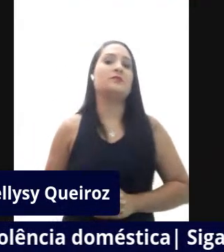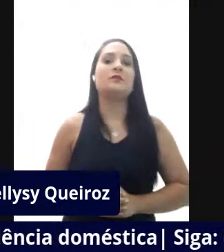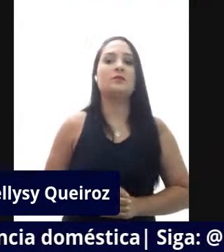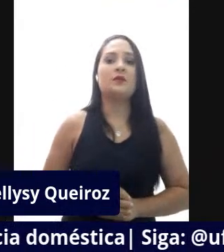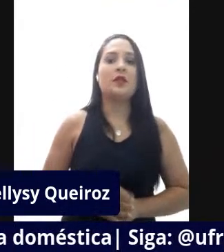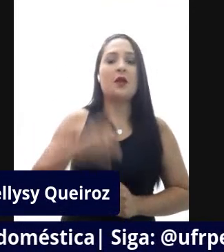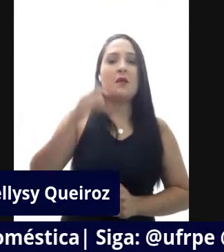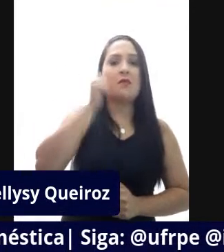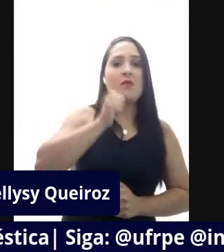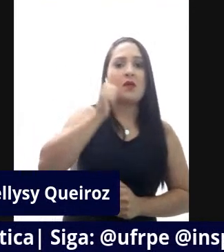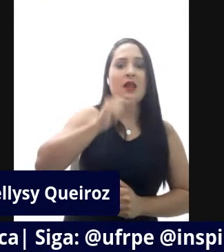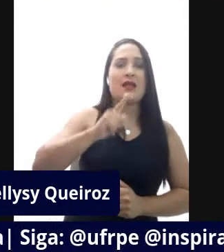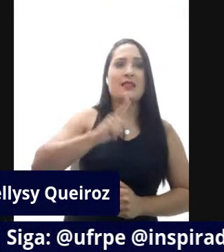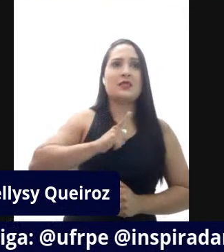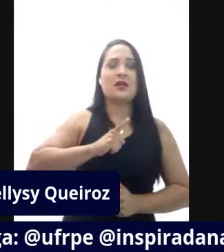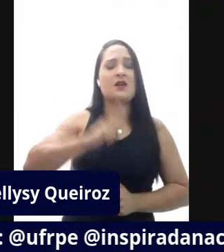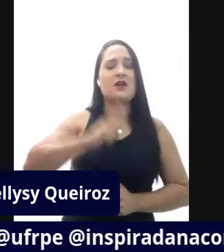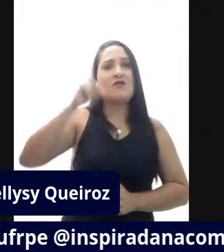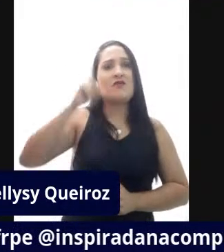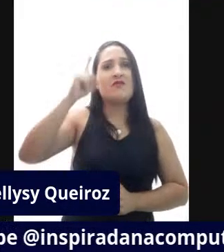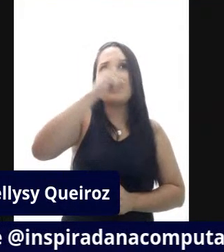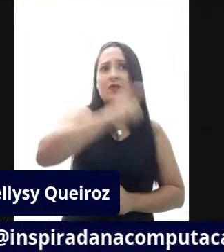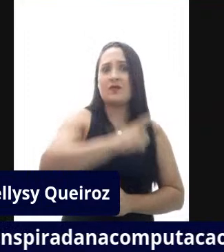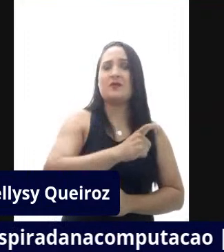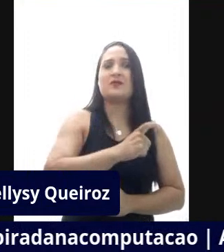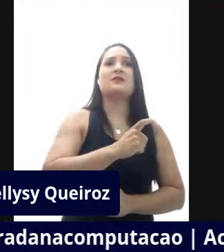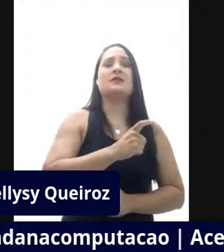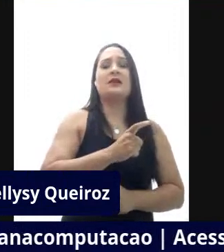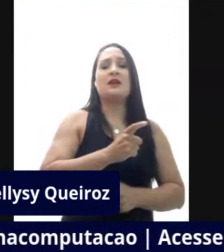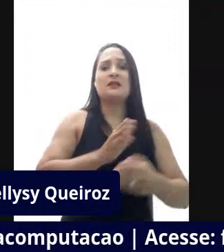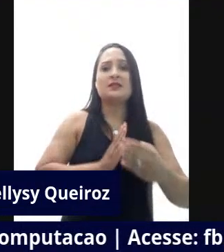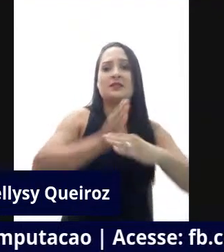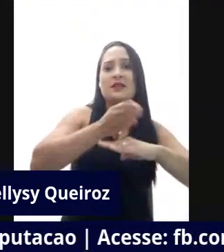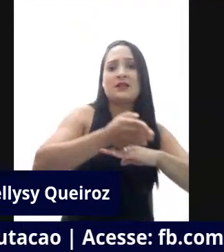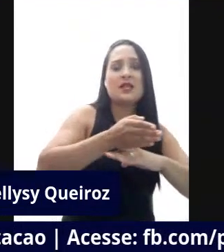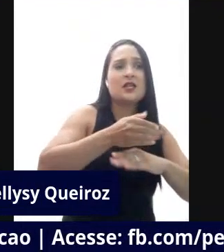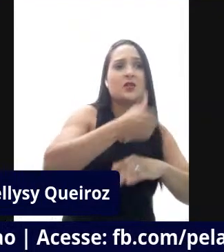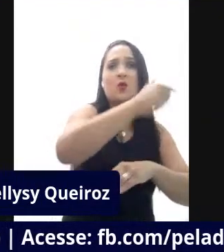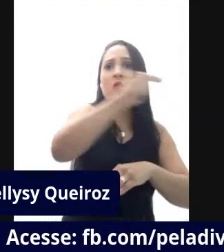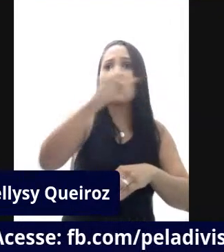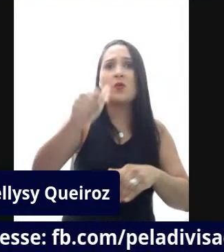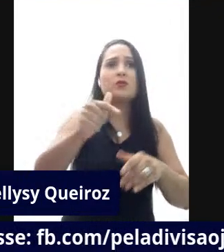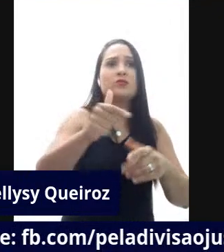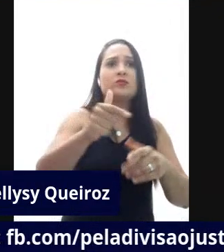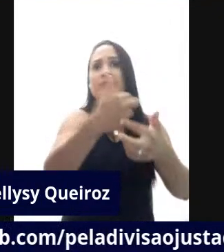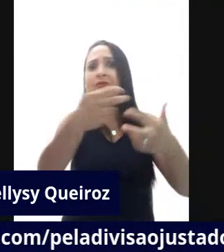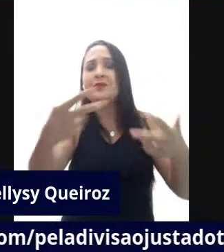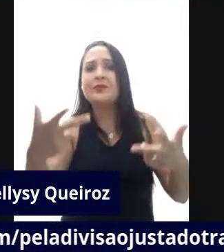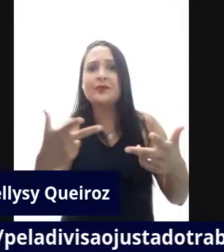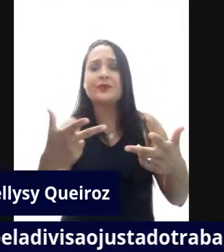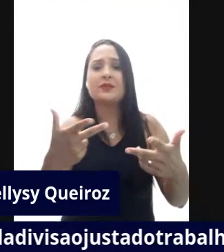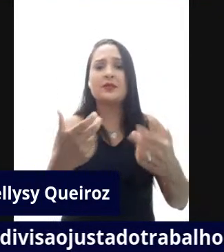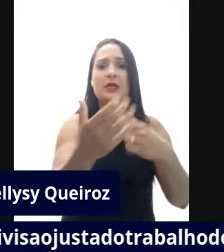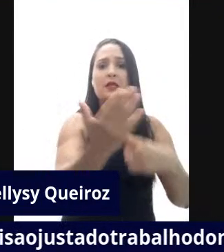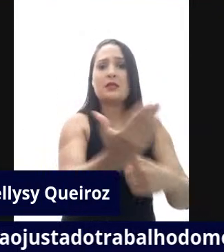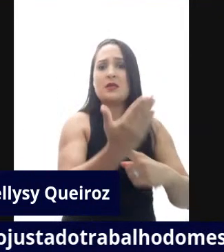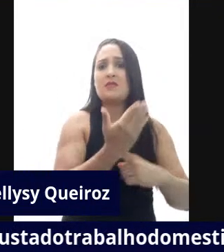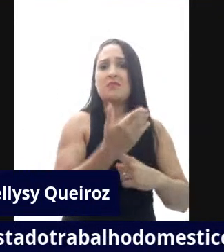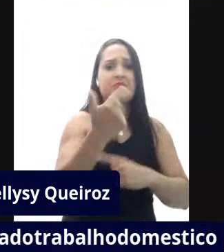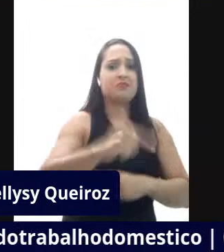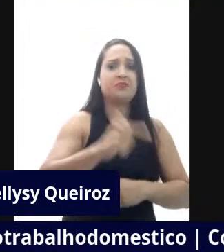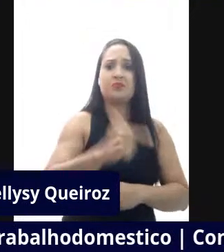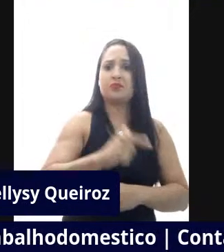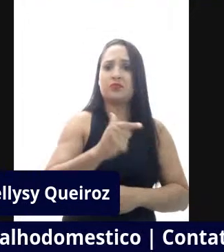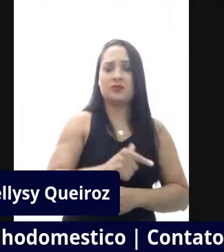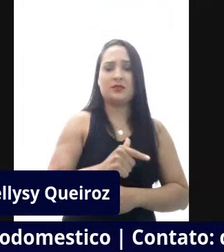de acesso a outras redes de apoio, que a gente considera extremamente importantes, principalmente nas áreas